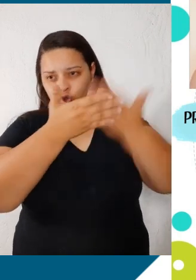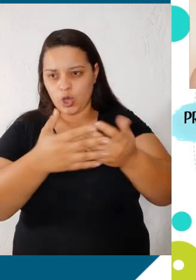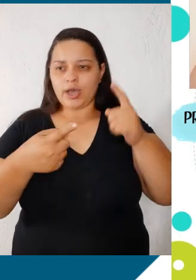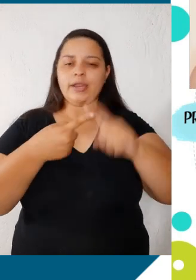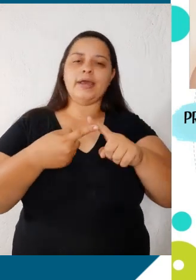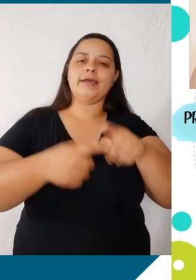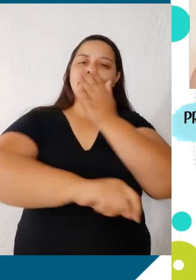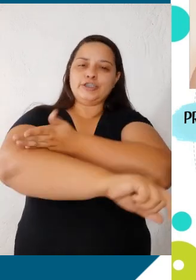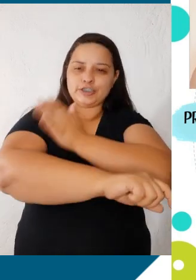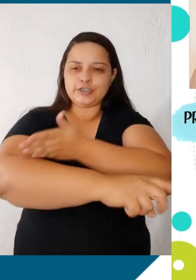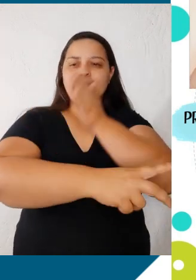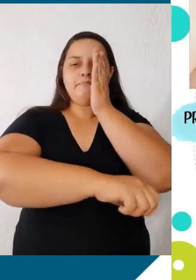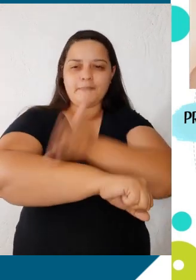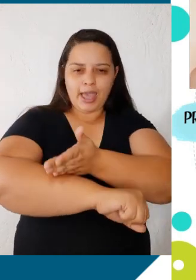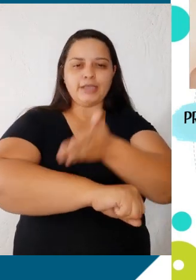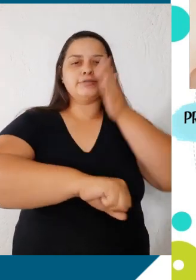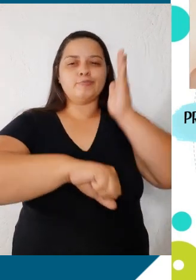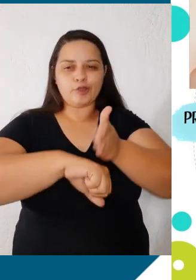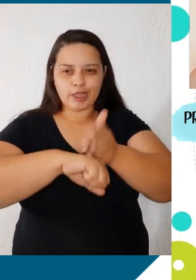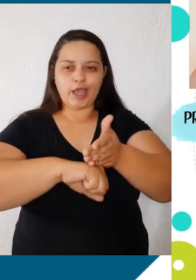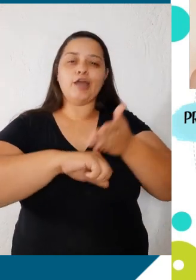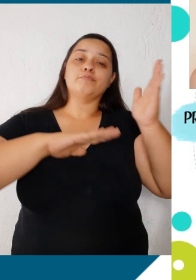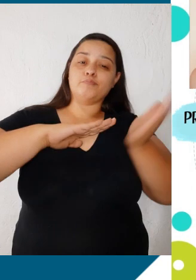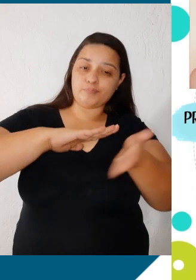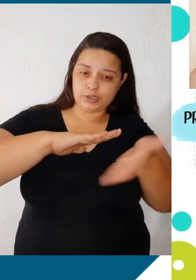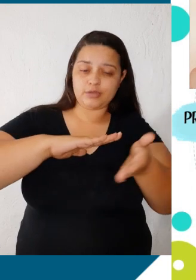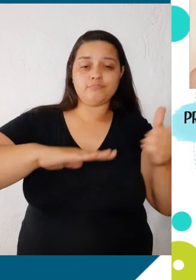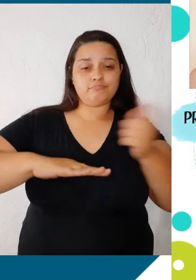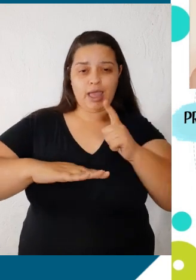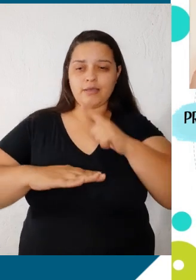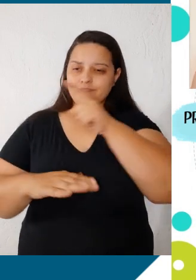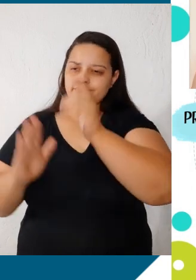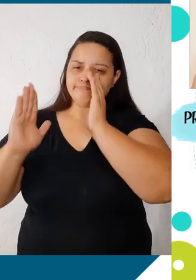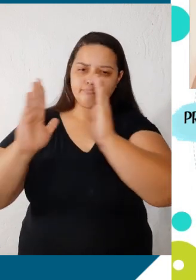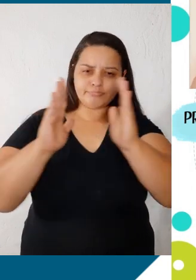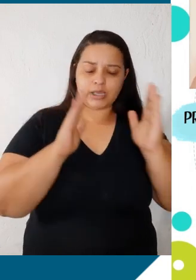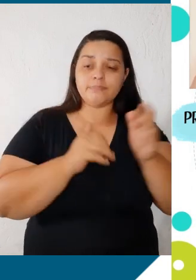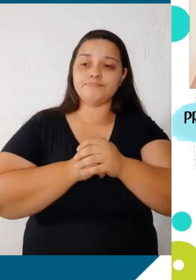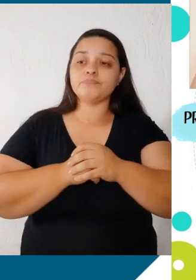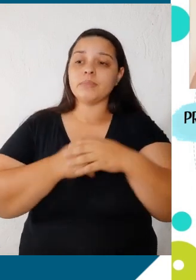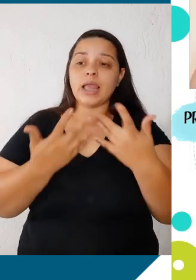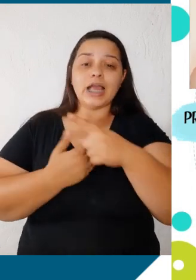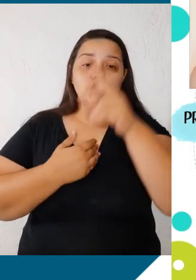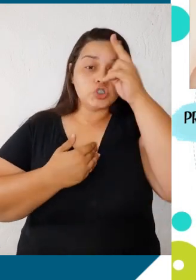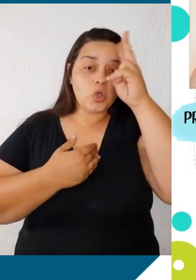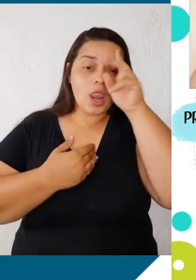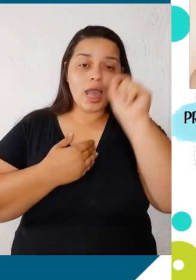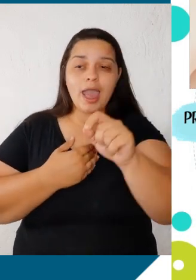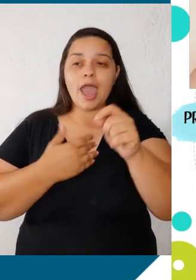a Idade Moderna e a Idade Contemporânea, que é a idade em que nós vivemos. É importante destacar que essa divisão da